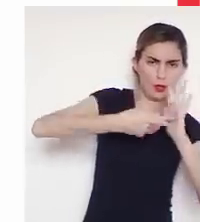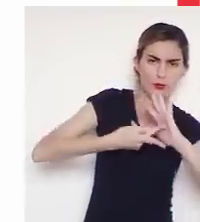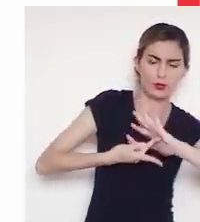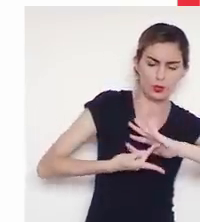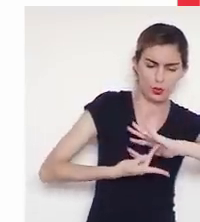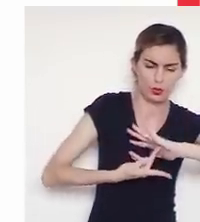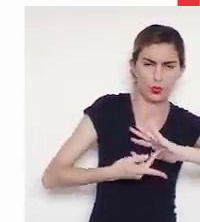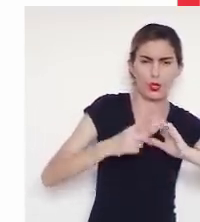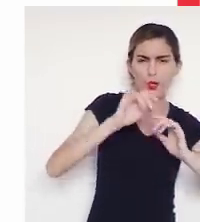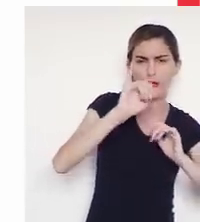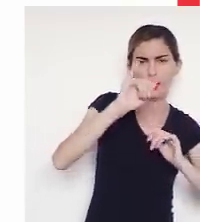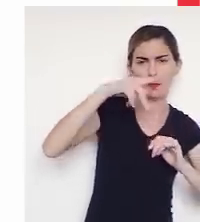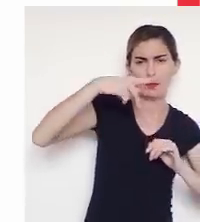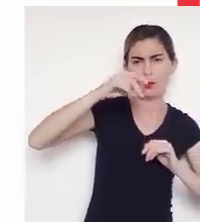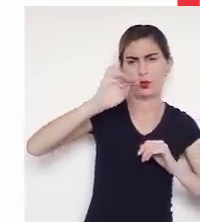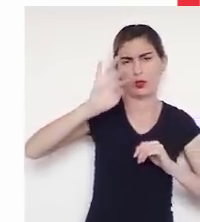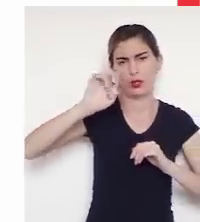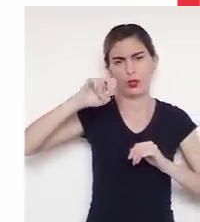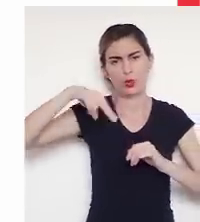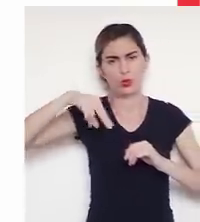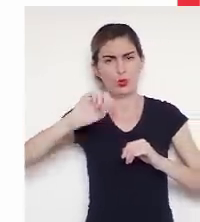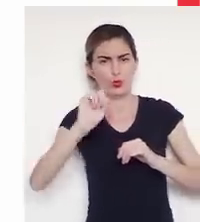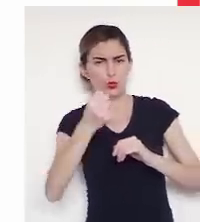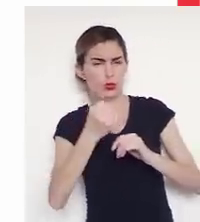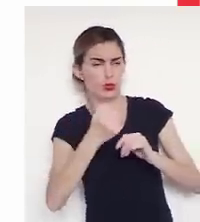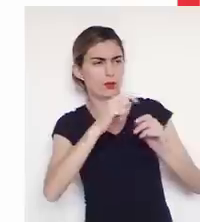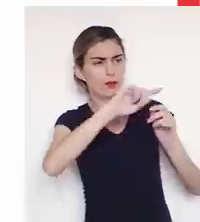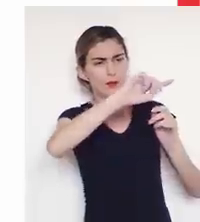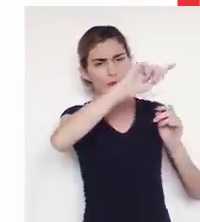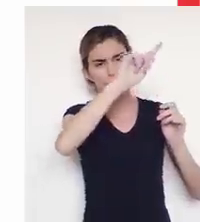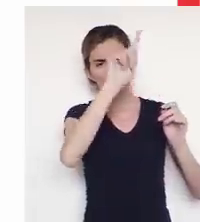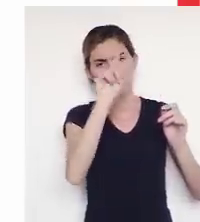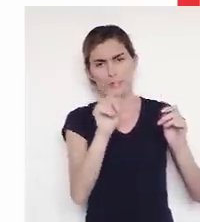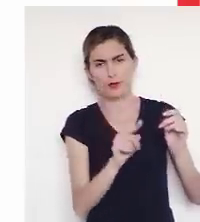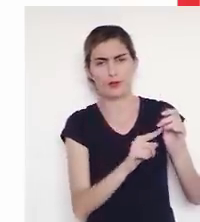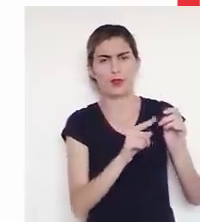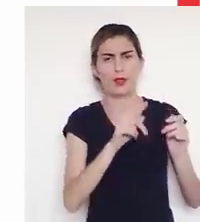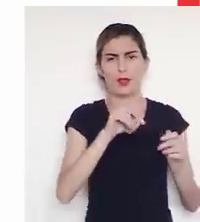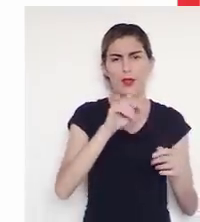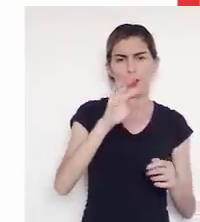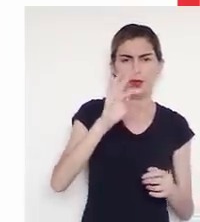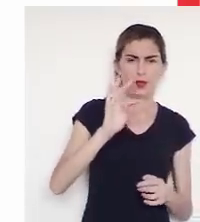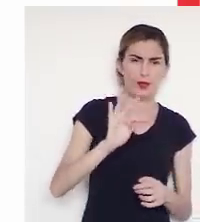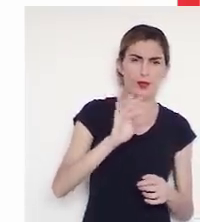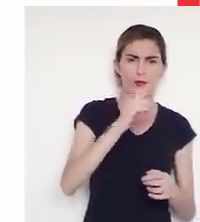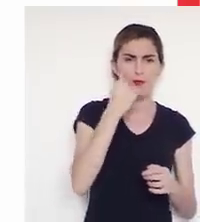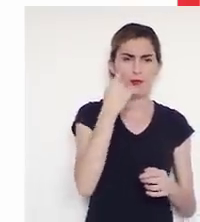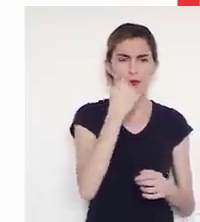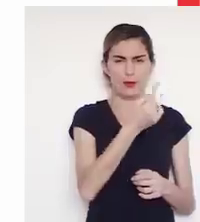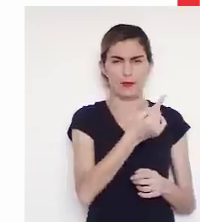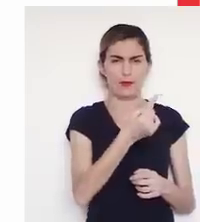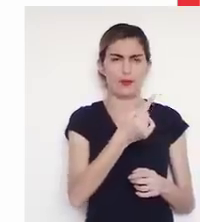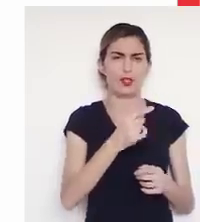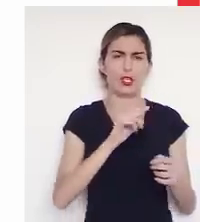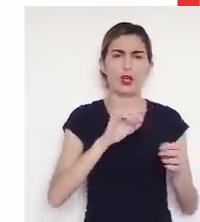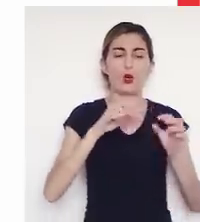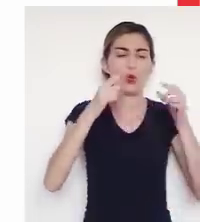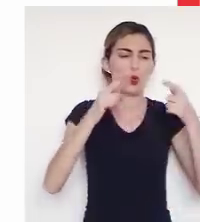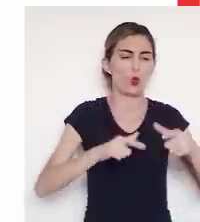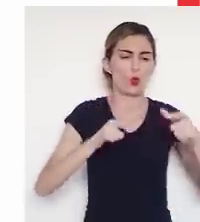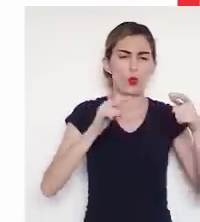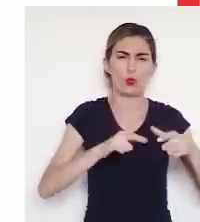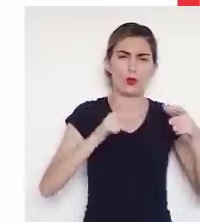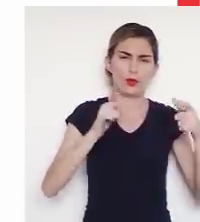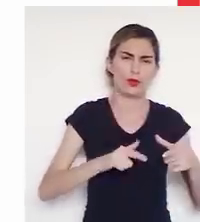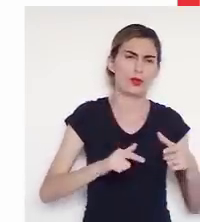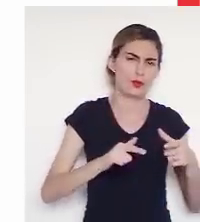até a hipotenusa, até o final da hipotenusa, nós temos então o ponto P, que vai determinar onde